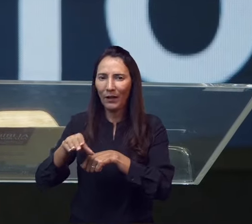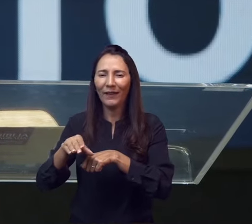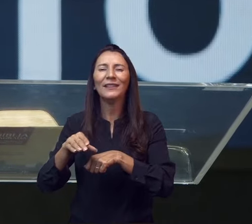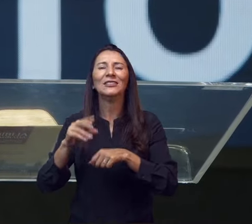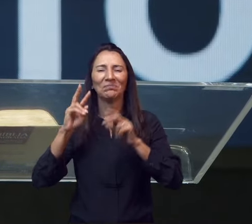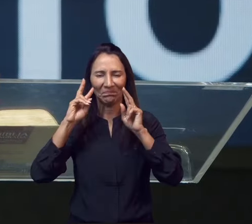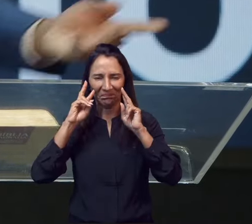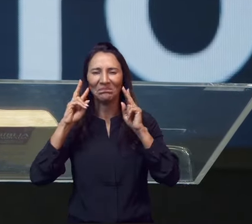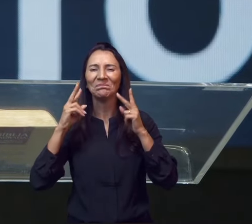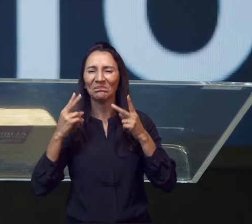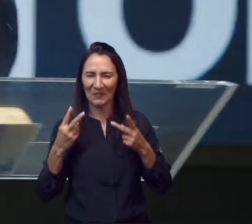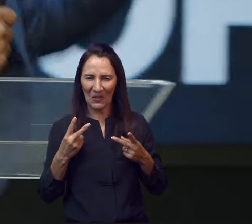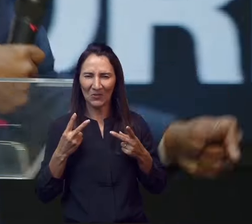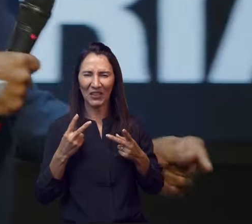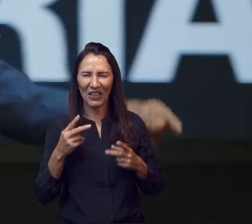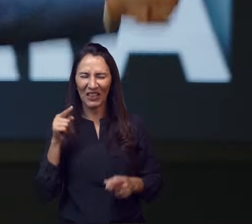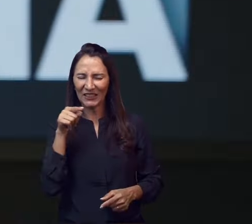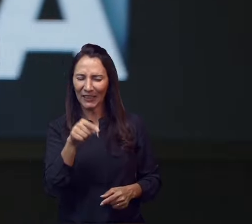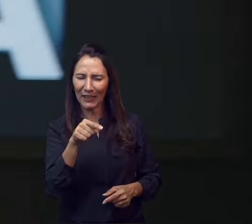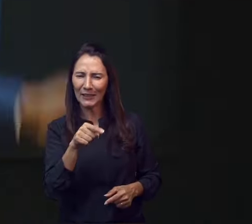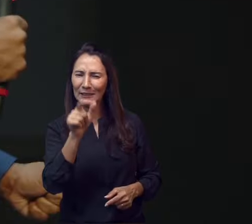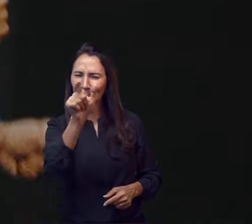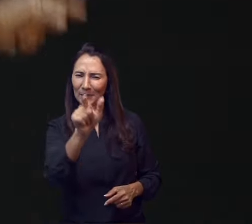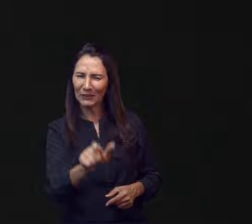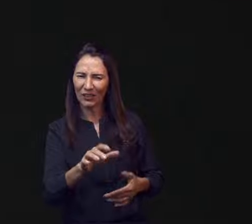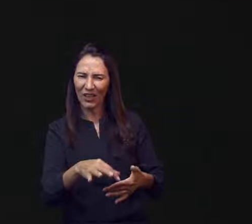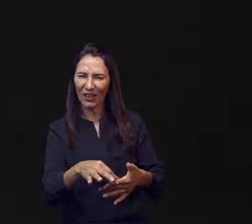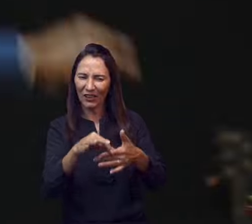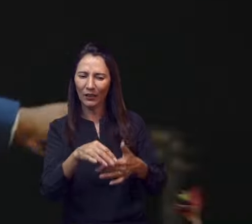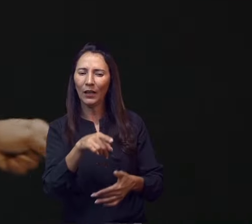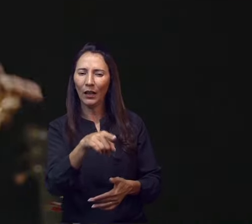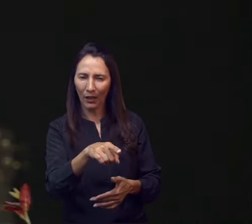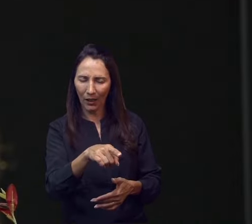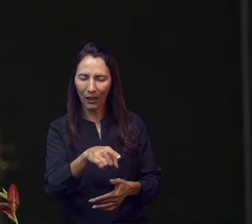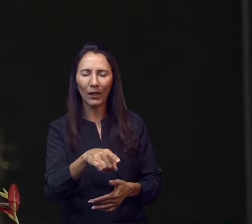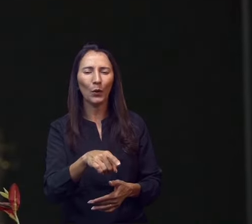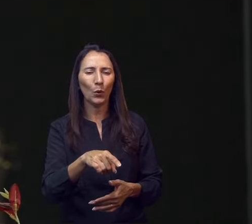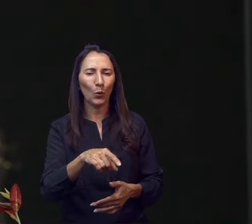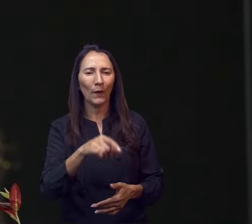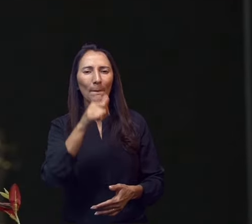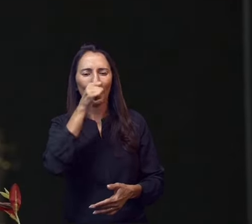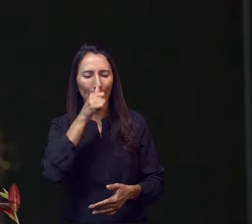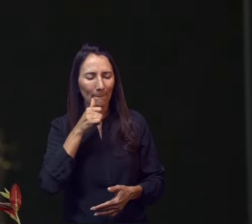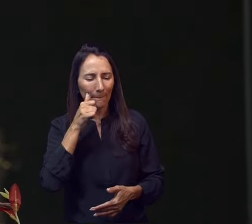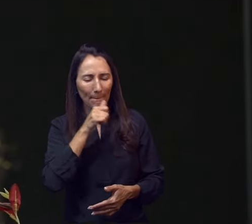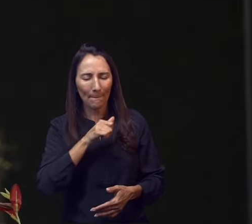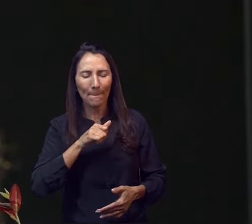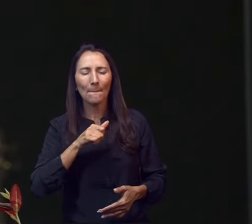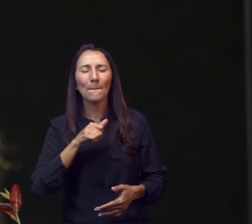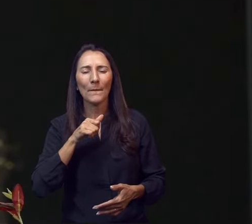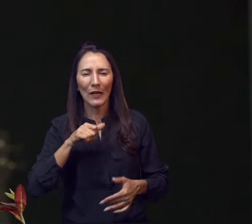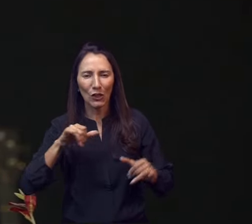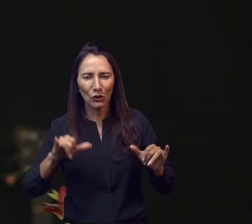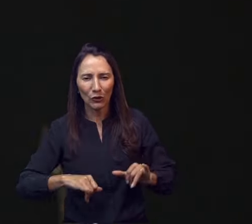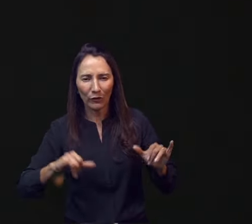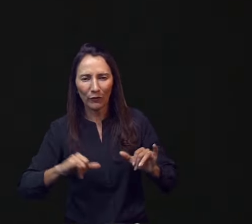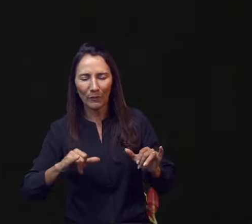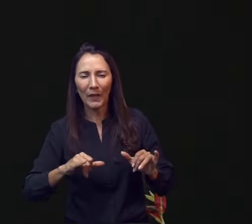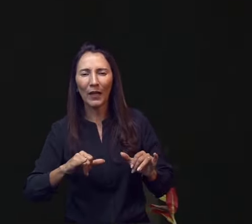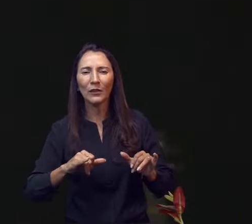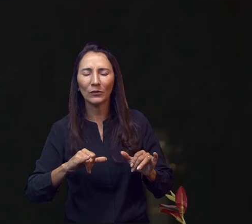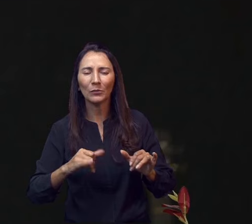reconheço que esse homem tem pago um preço em favor da minha